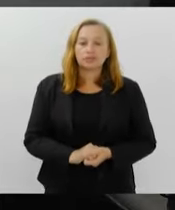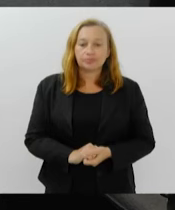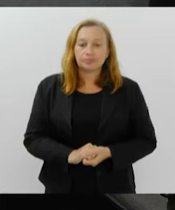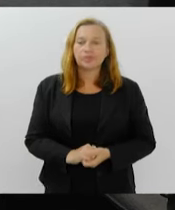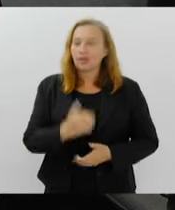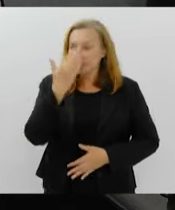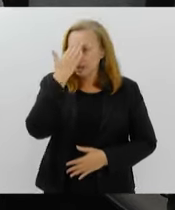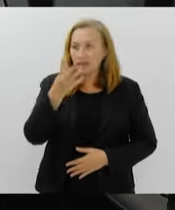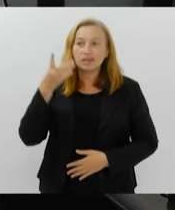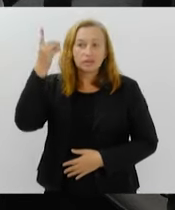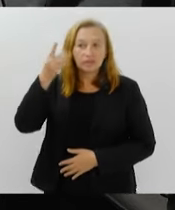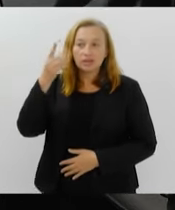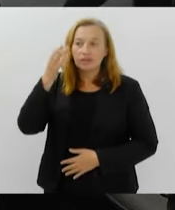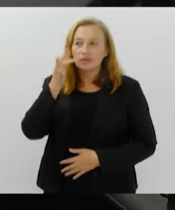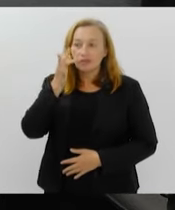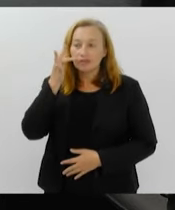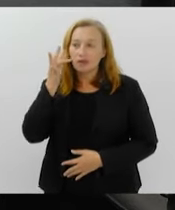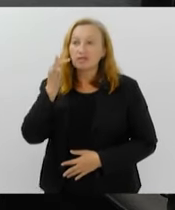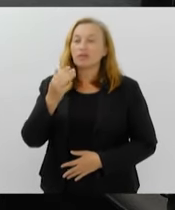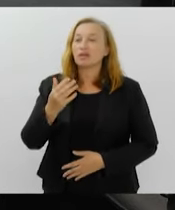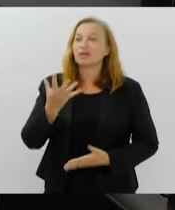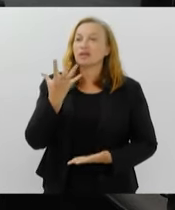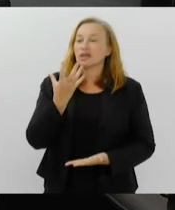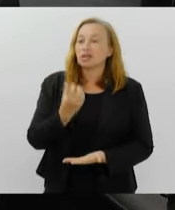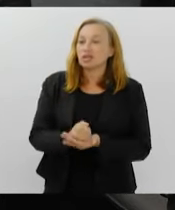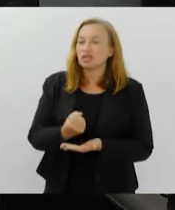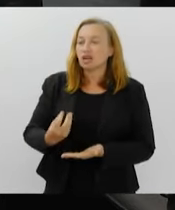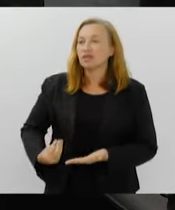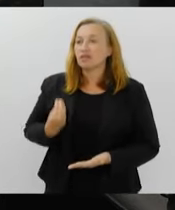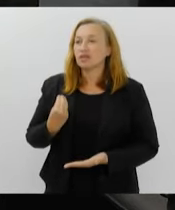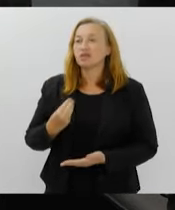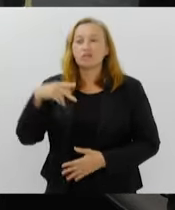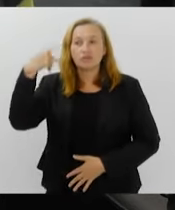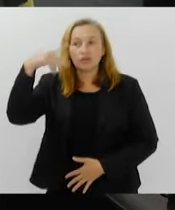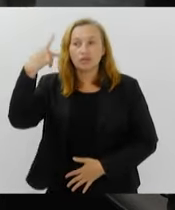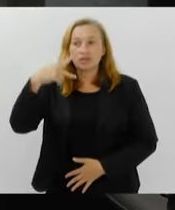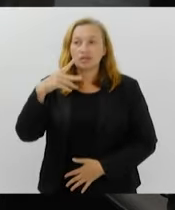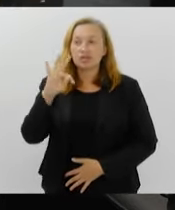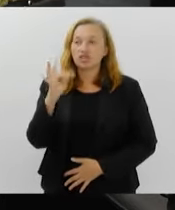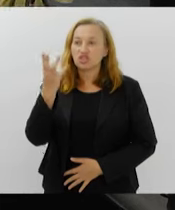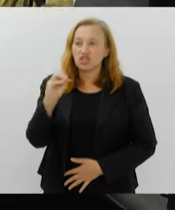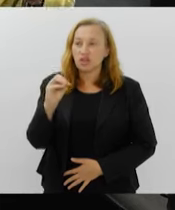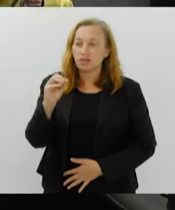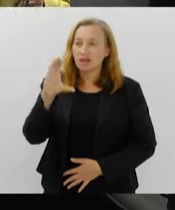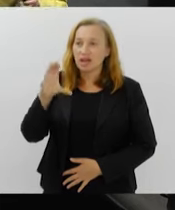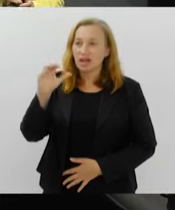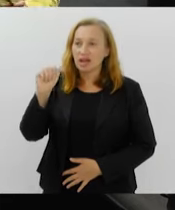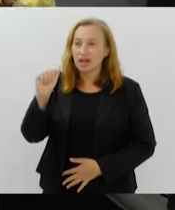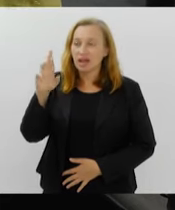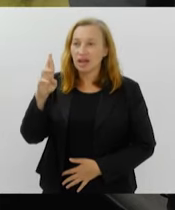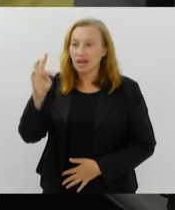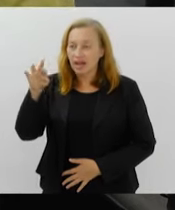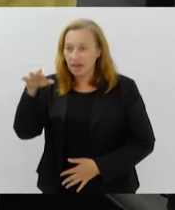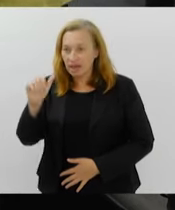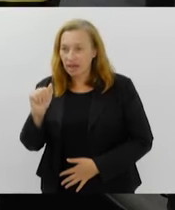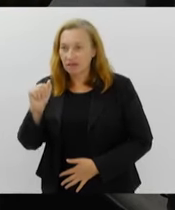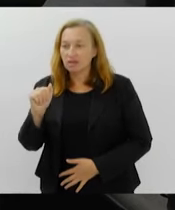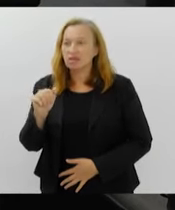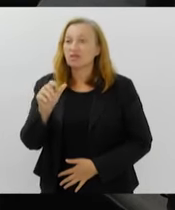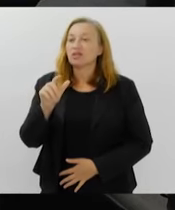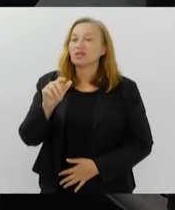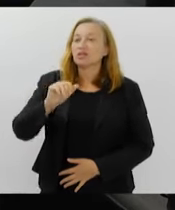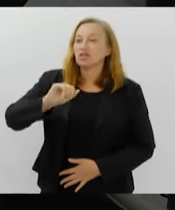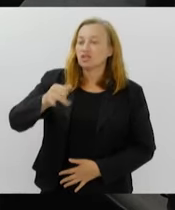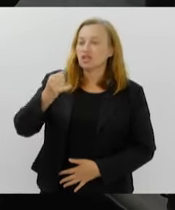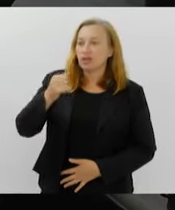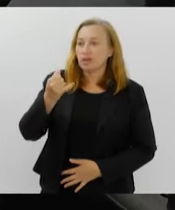Obrigado Deputado Flávio serafine gostaria de registrar a presença do vereador Tiago careca da Câmara Municipal de Japeri nosso querido